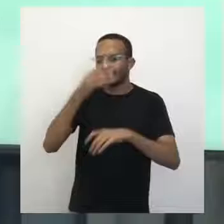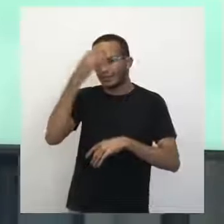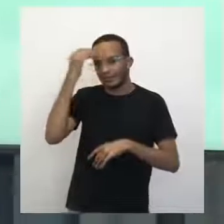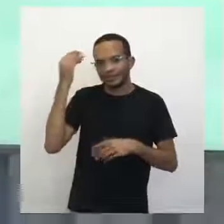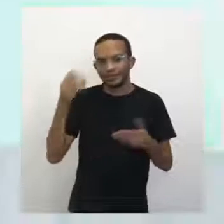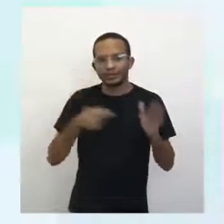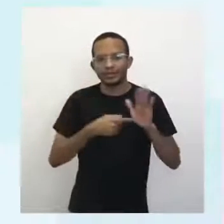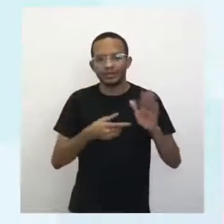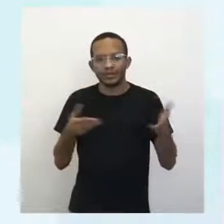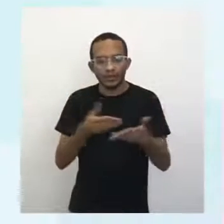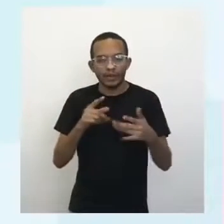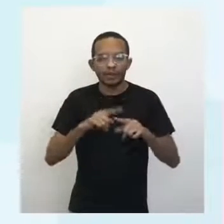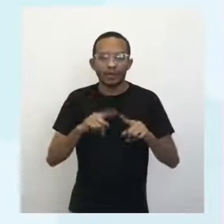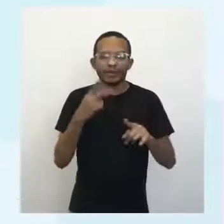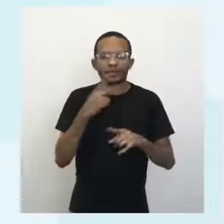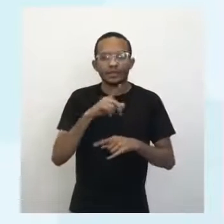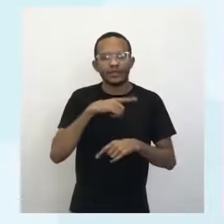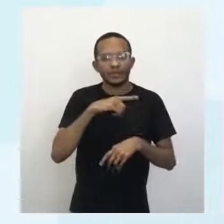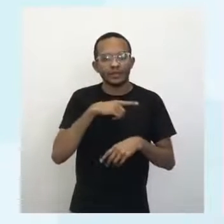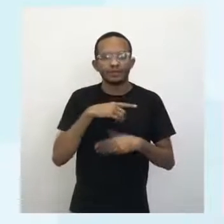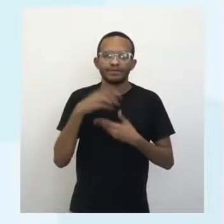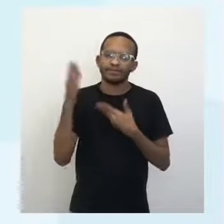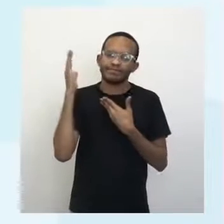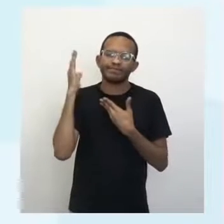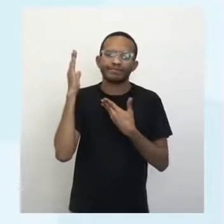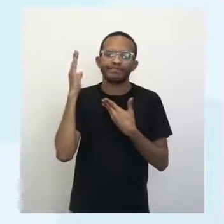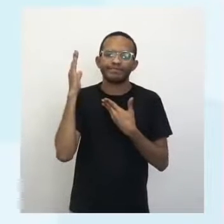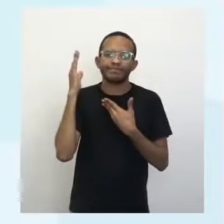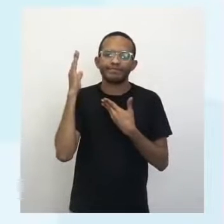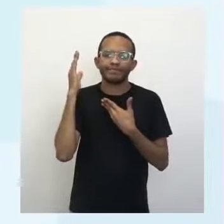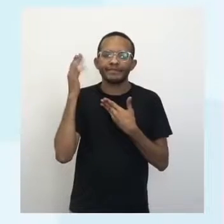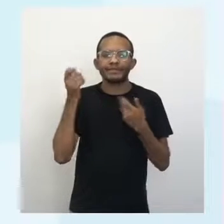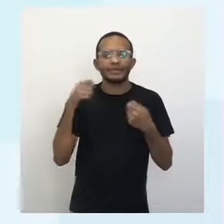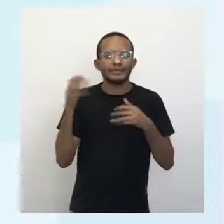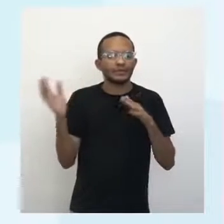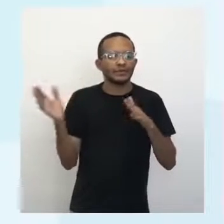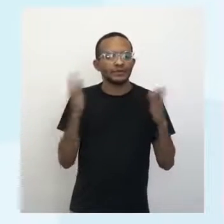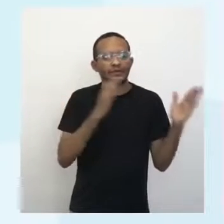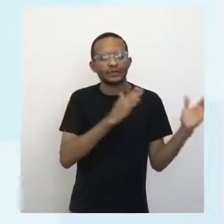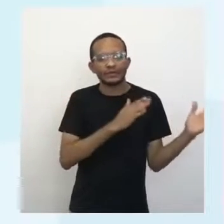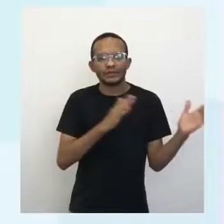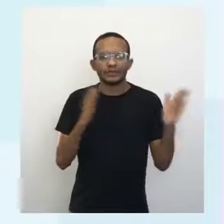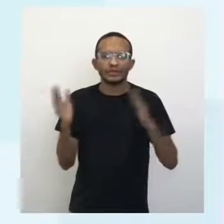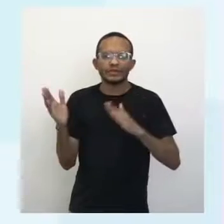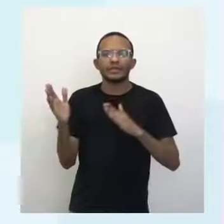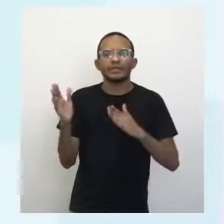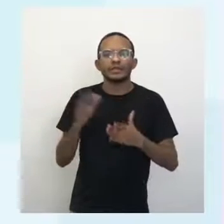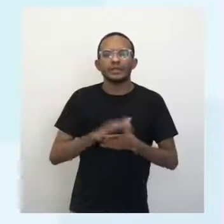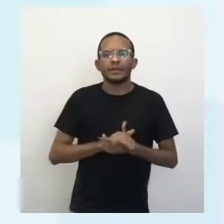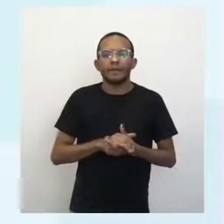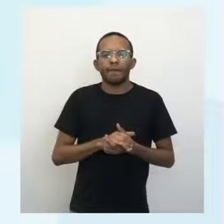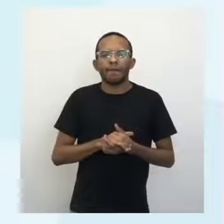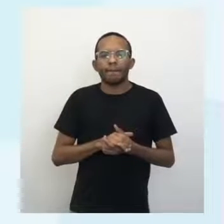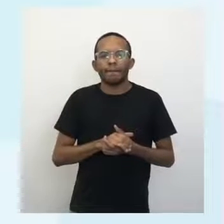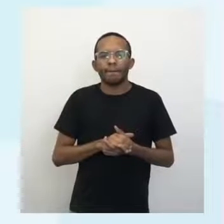aqui. Mas você tem uma celulinha, então... Opa, tem que voltar aqui. Eu achei que ele já estava para rabiscar, mas não estava.